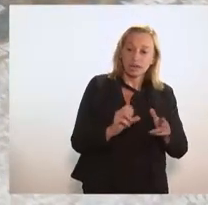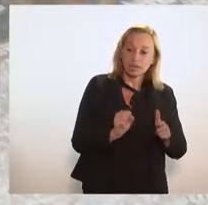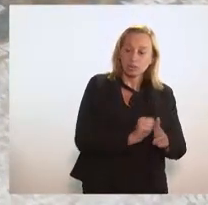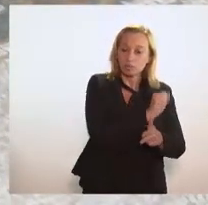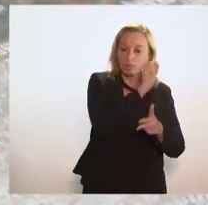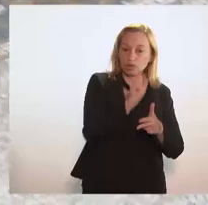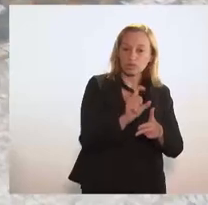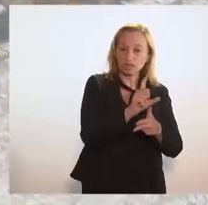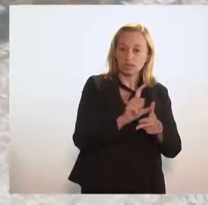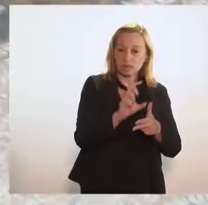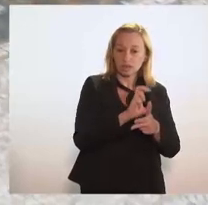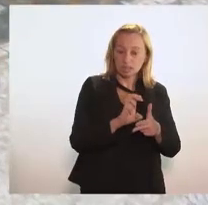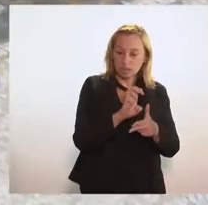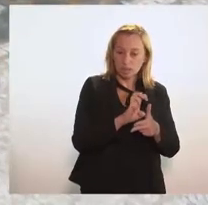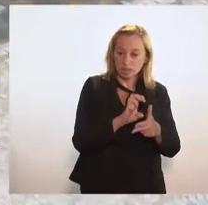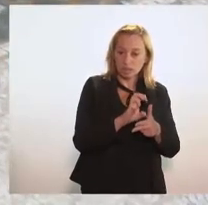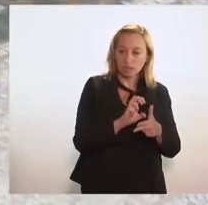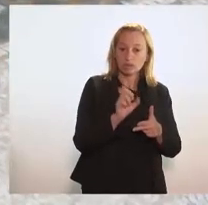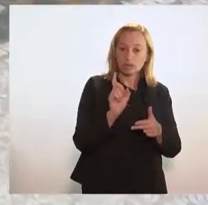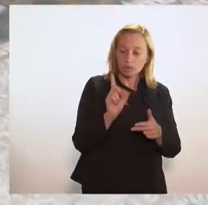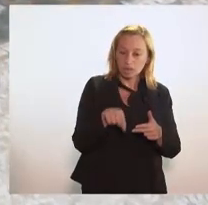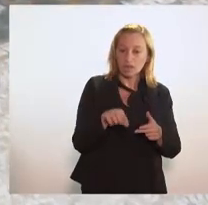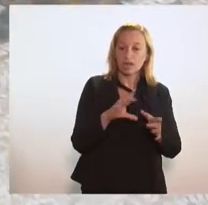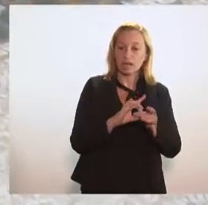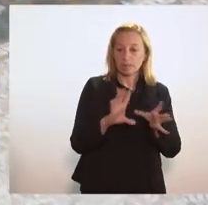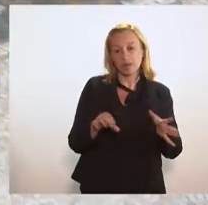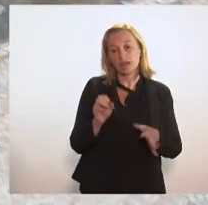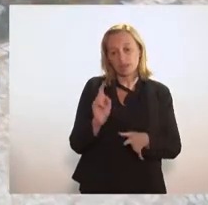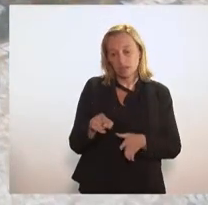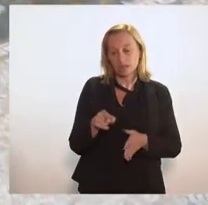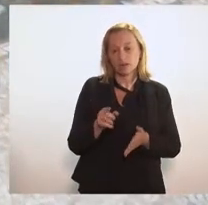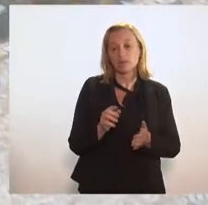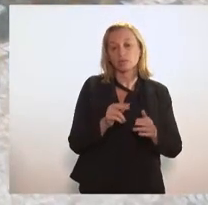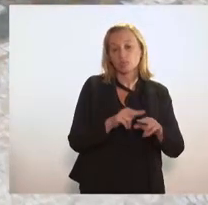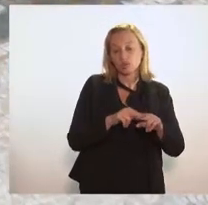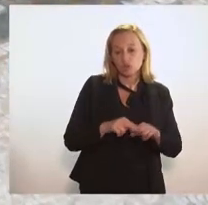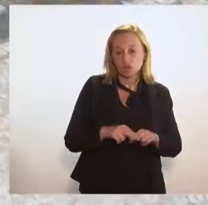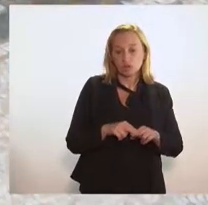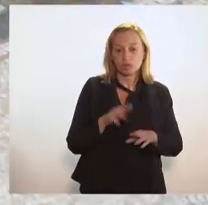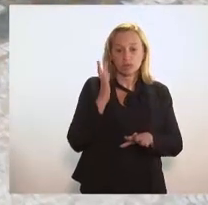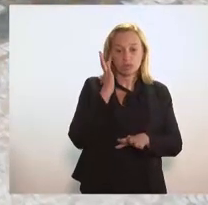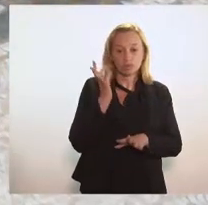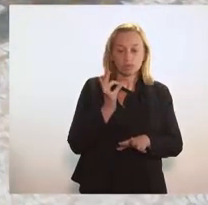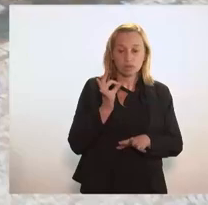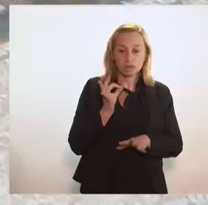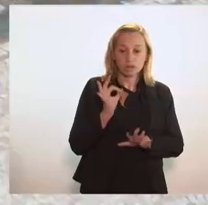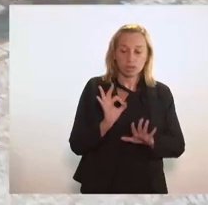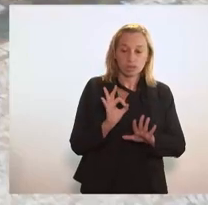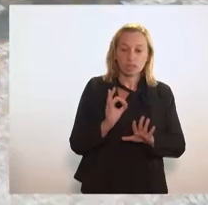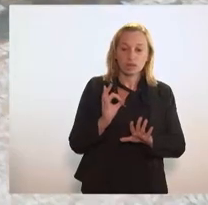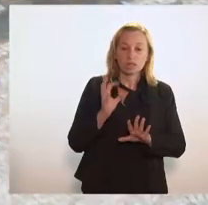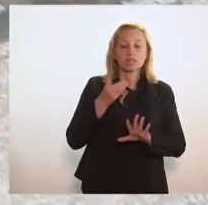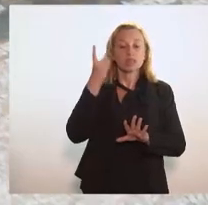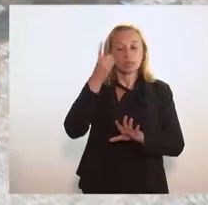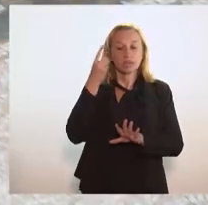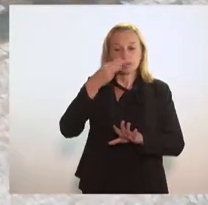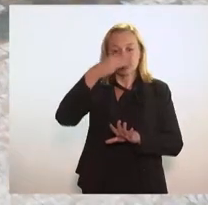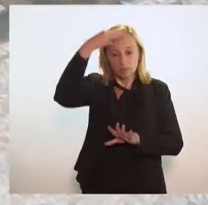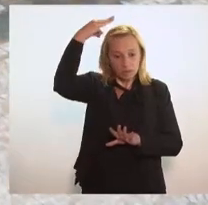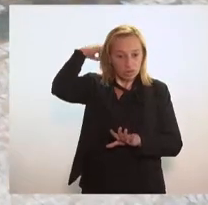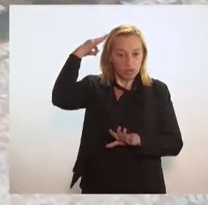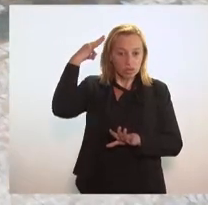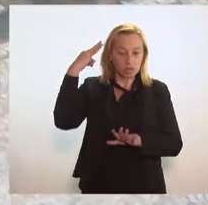a abrir aquilo que está autorizado é por essa razão que ela Mantenha o meu voz eu